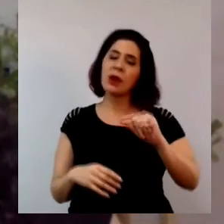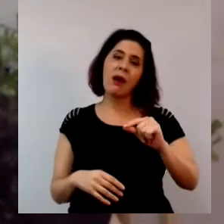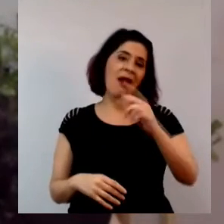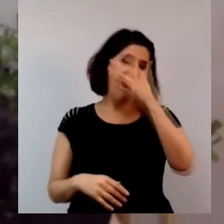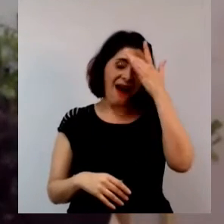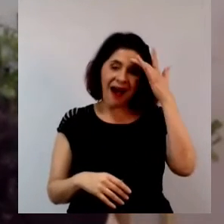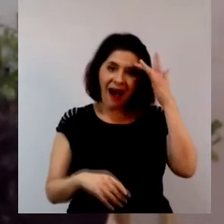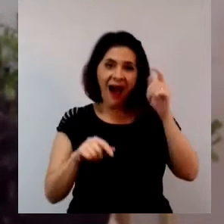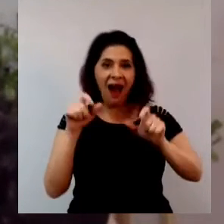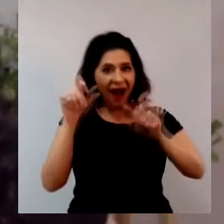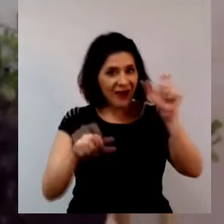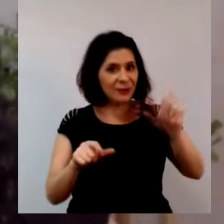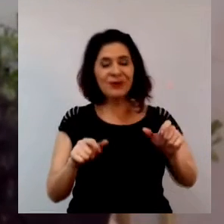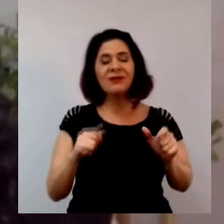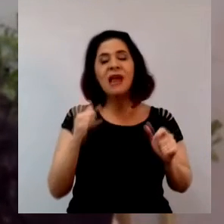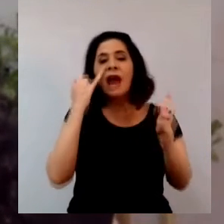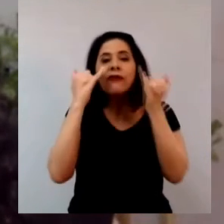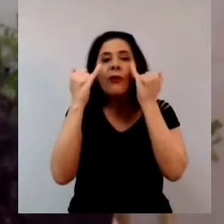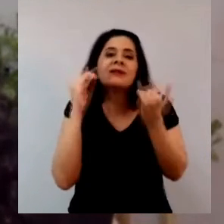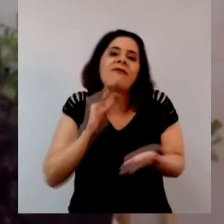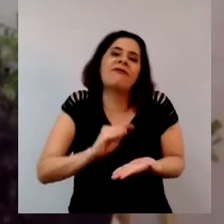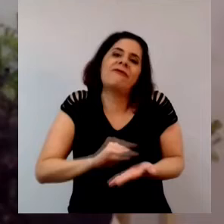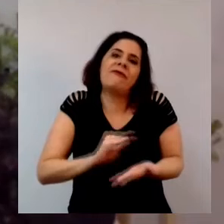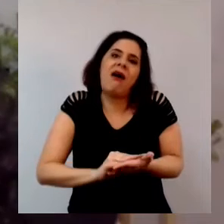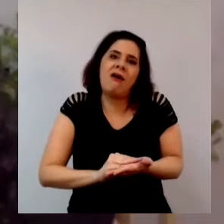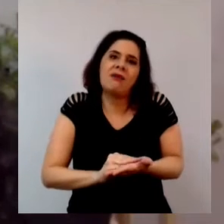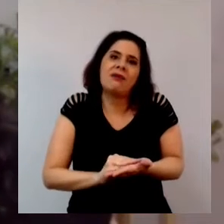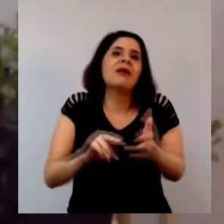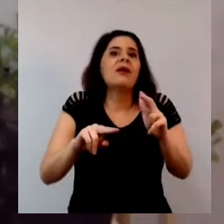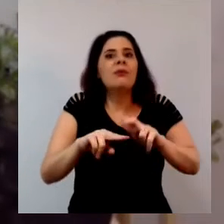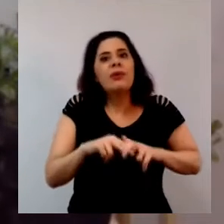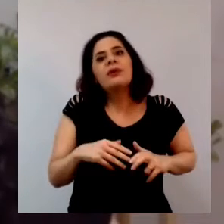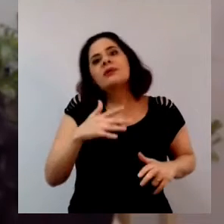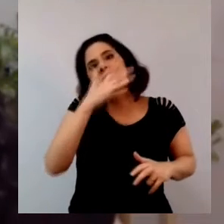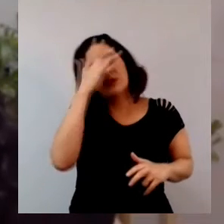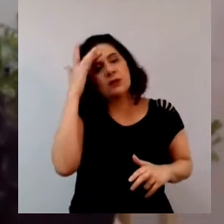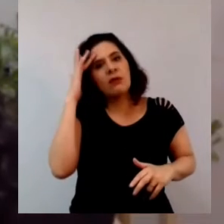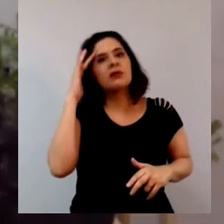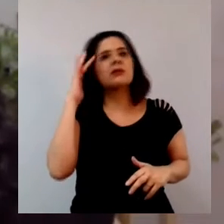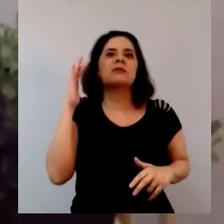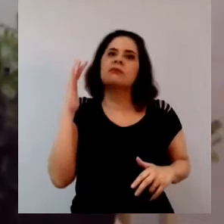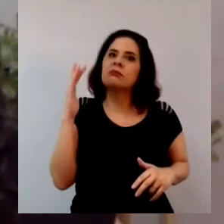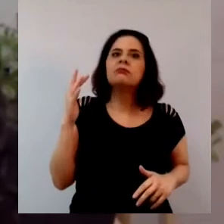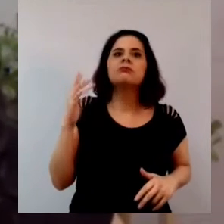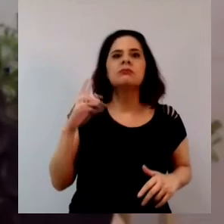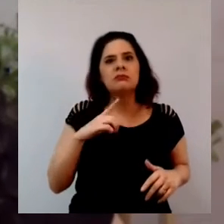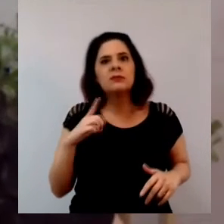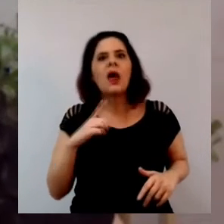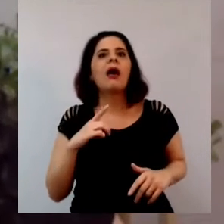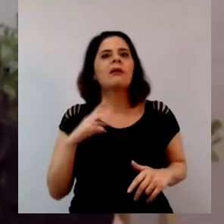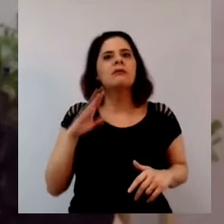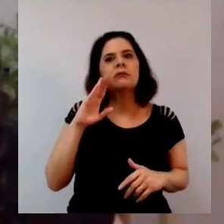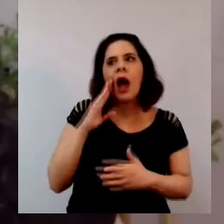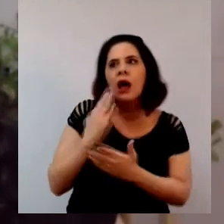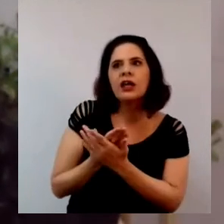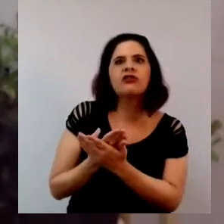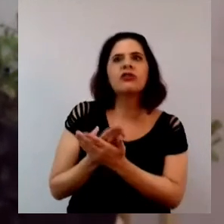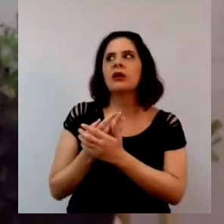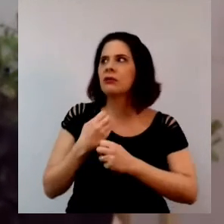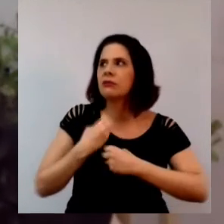desinformação, elas começarem a acreditar em falácias, elas começarem a acreditar em situações que são